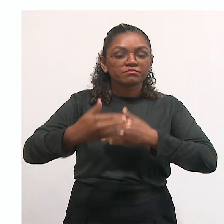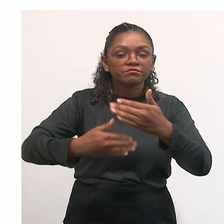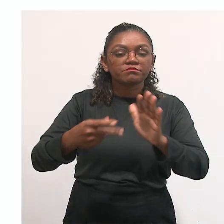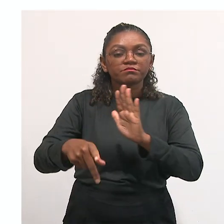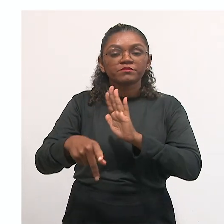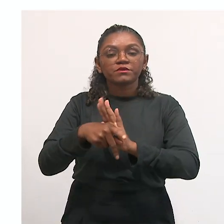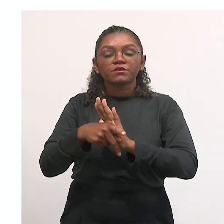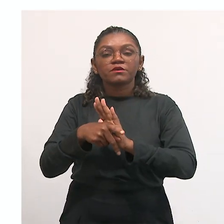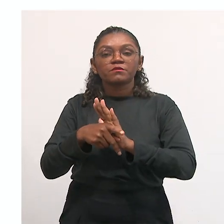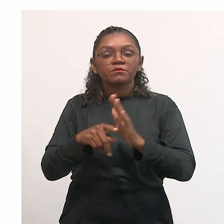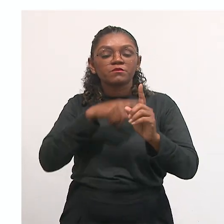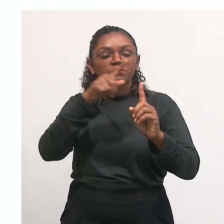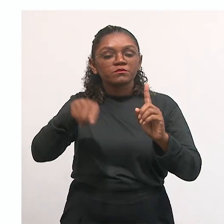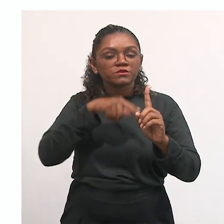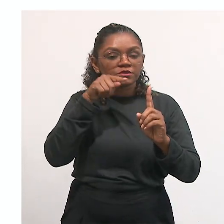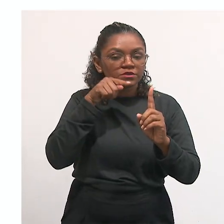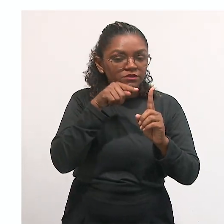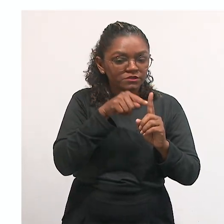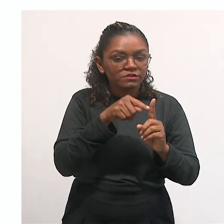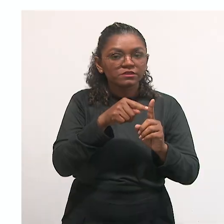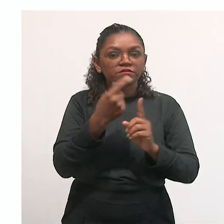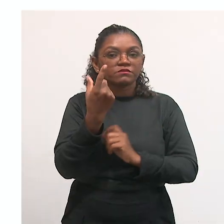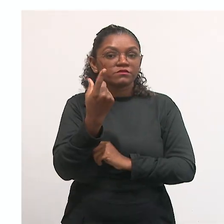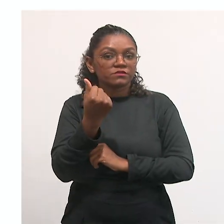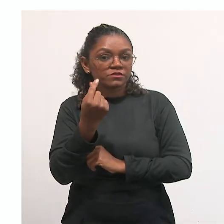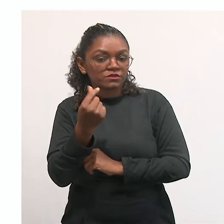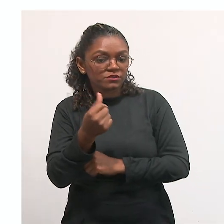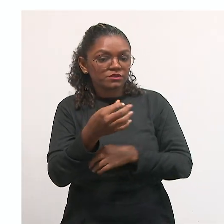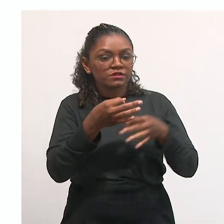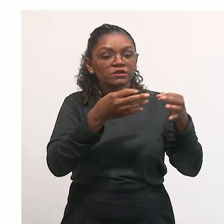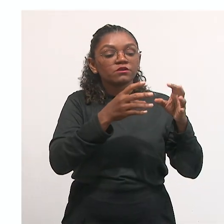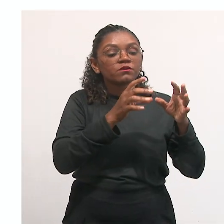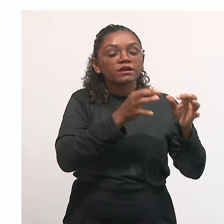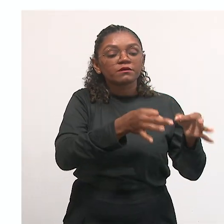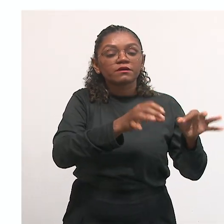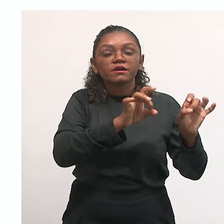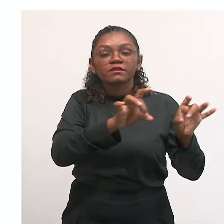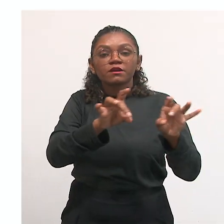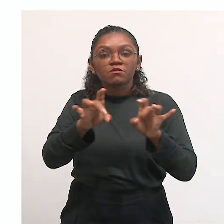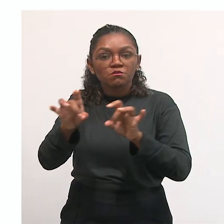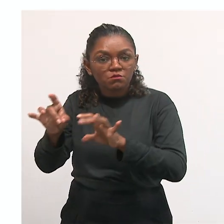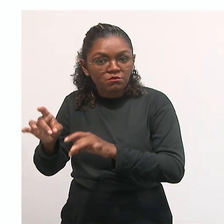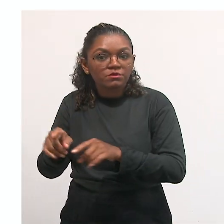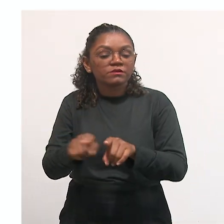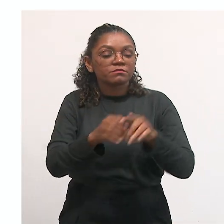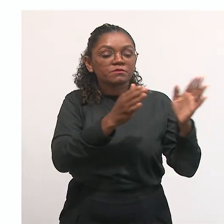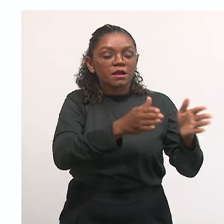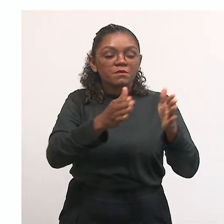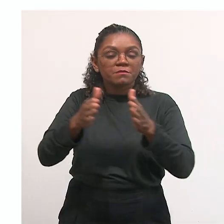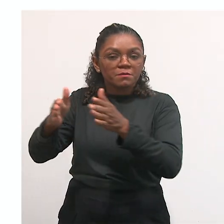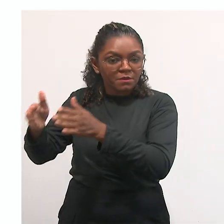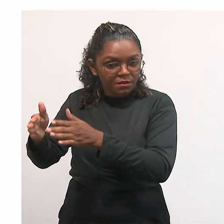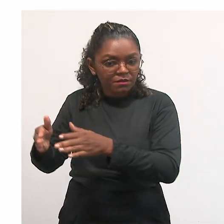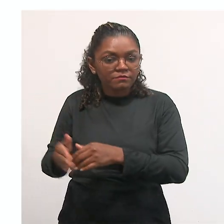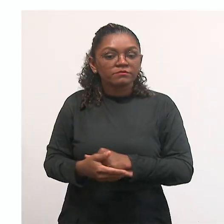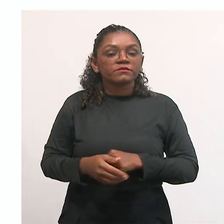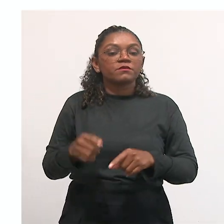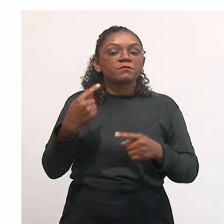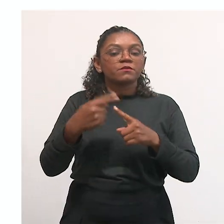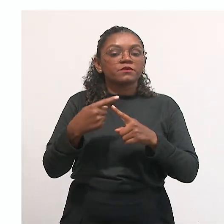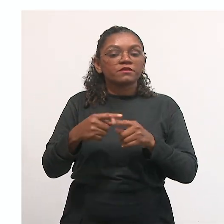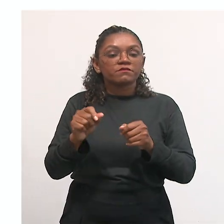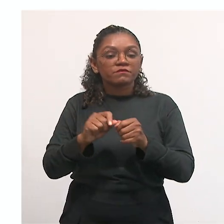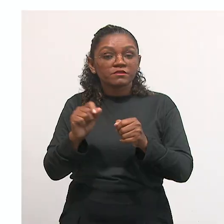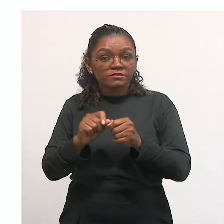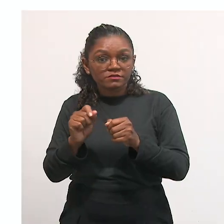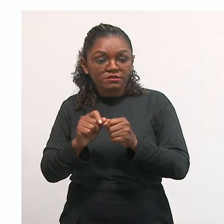os custos estimados das atividades individuais ou o pacote de trabalho para criar uma linha de database, né,